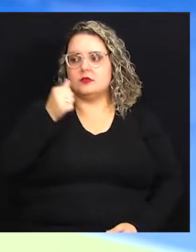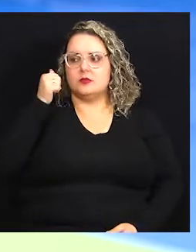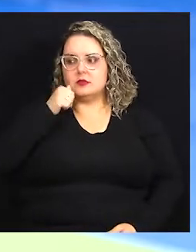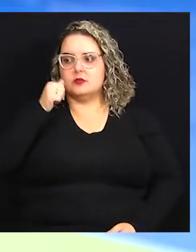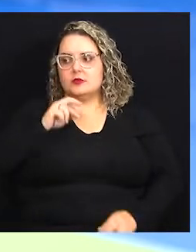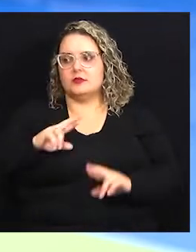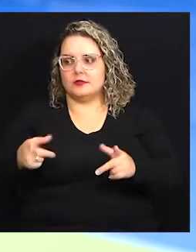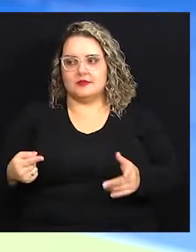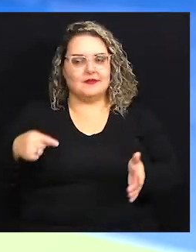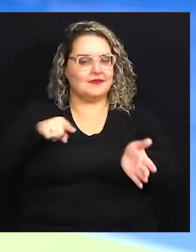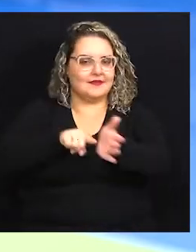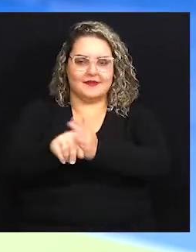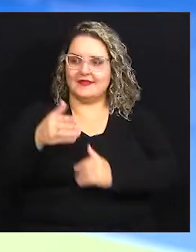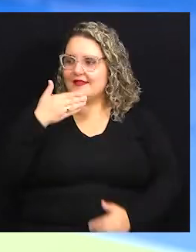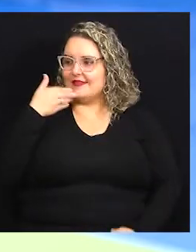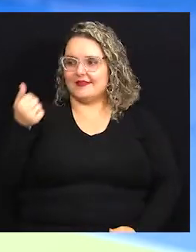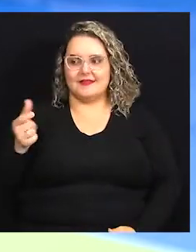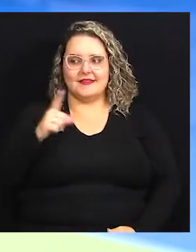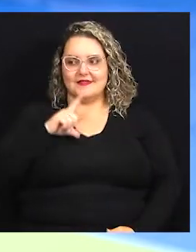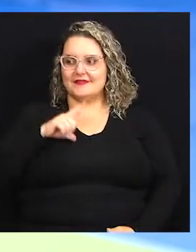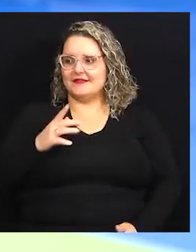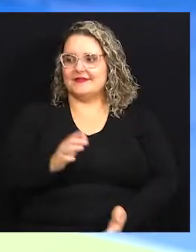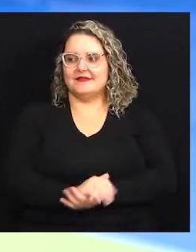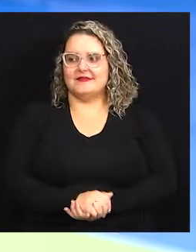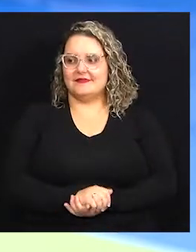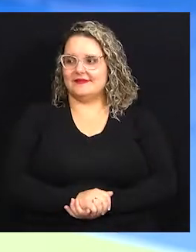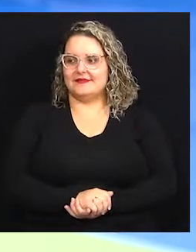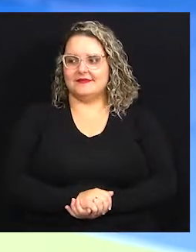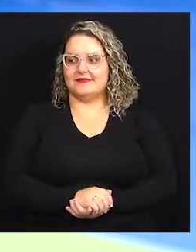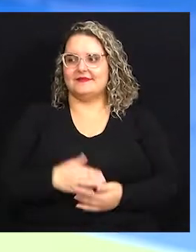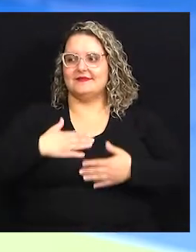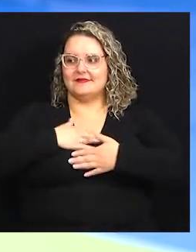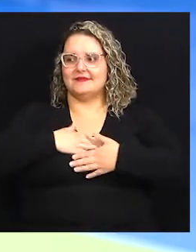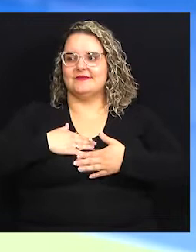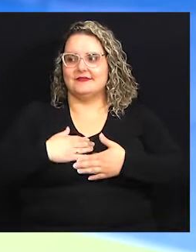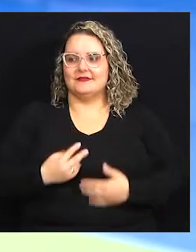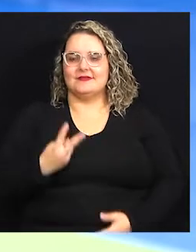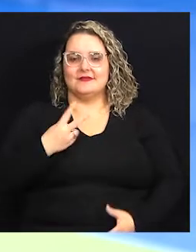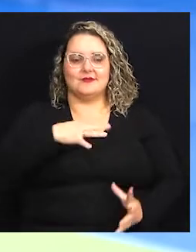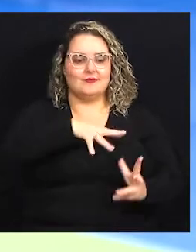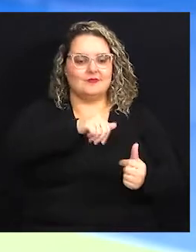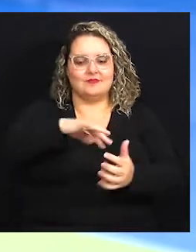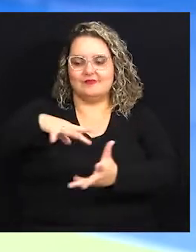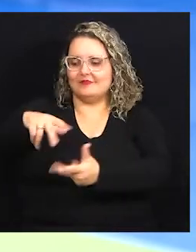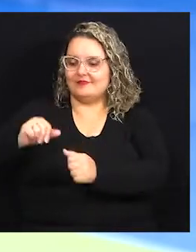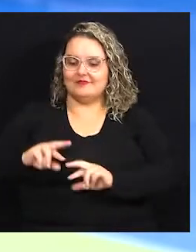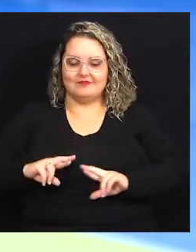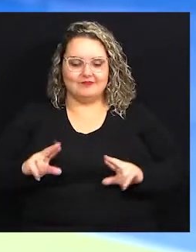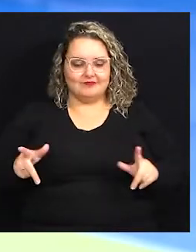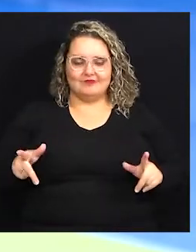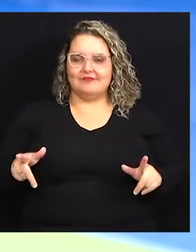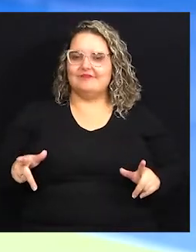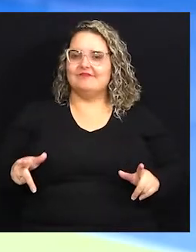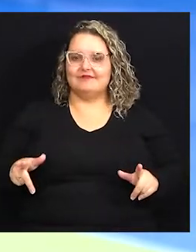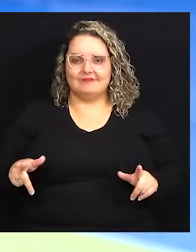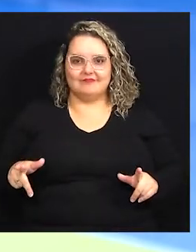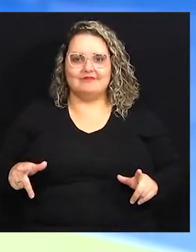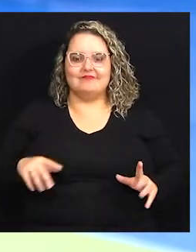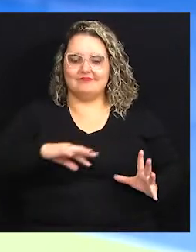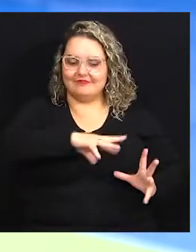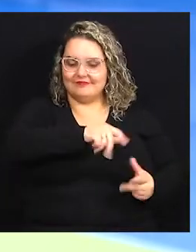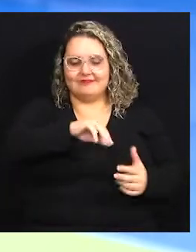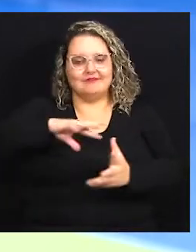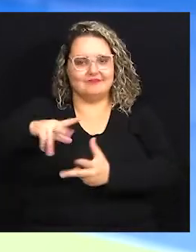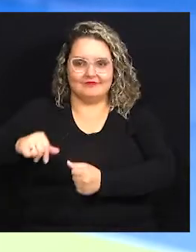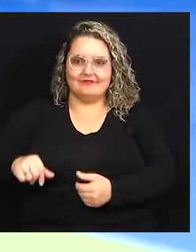A sua pergunta é a melhor que tem, é a mais prazerosa. São 2 mundos diferentes. São 2 mundos diferentes. É